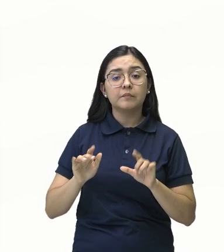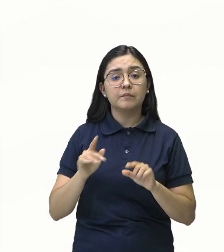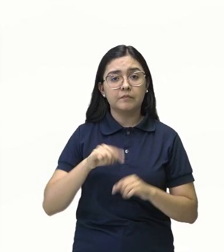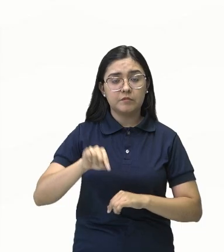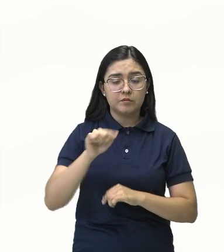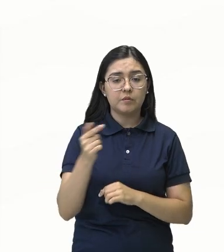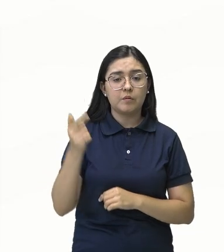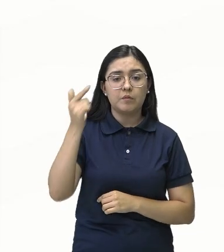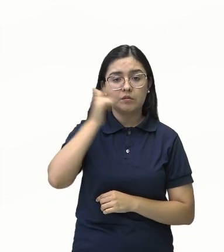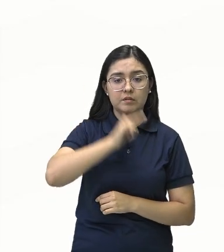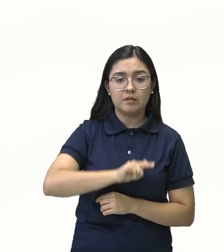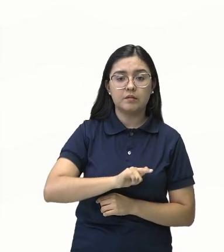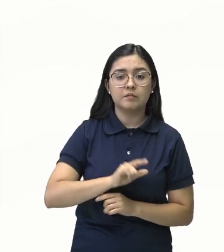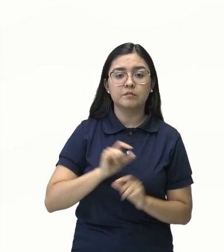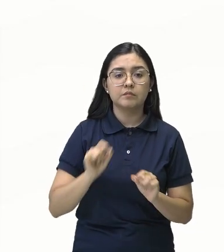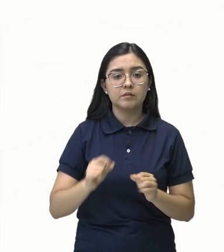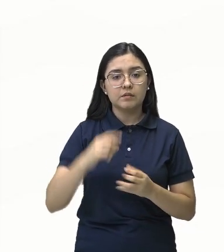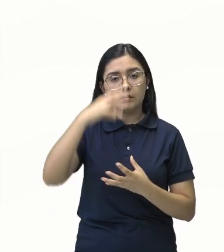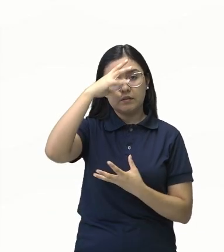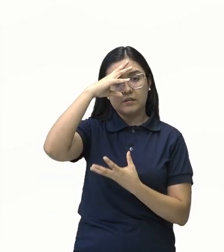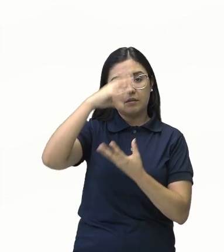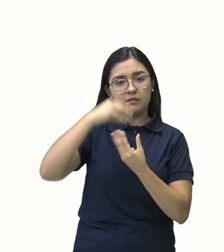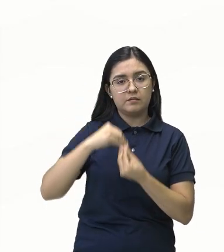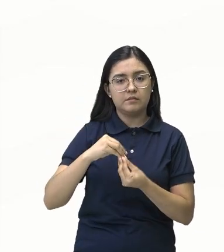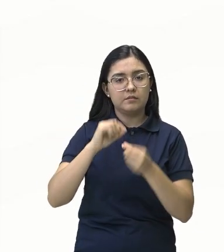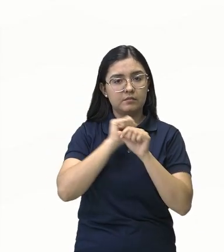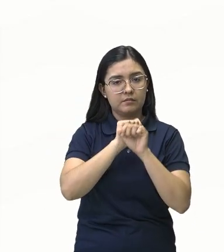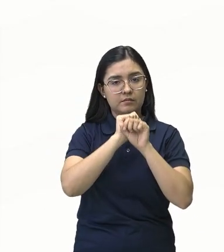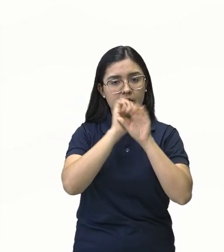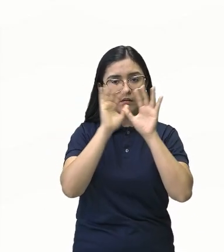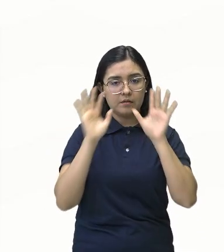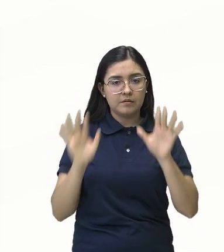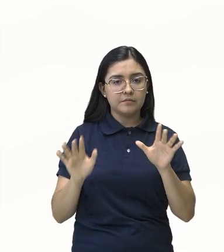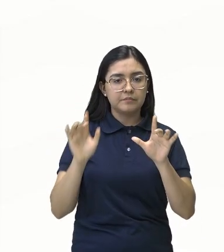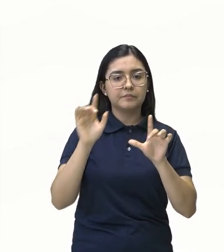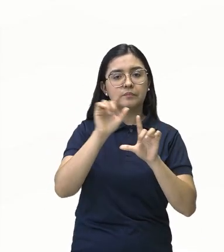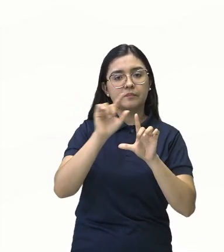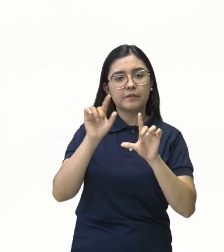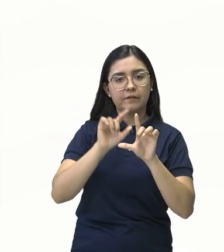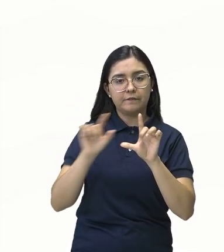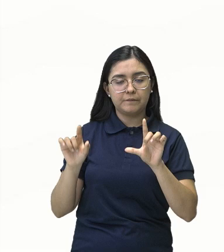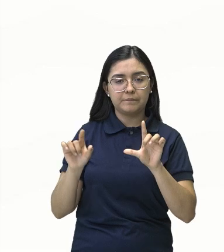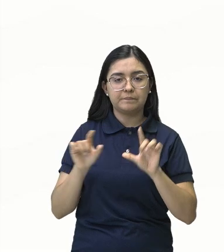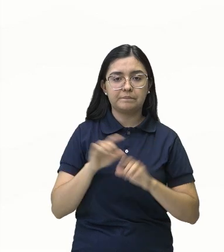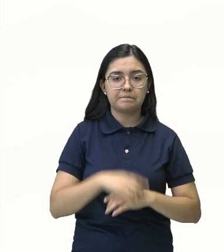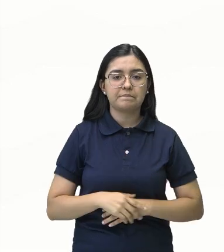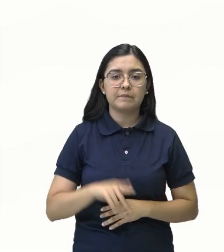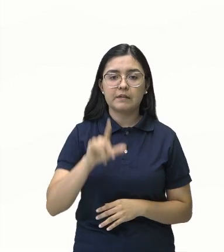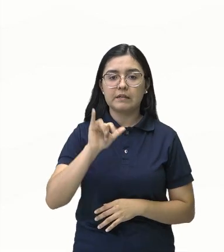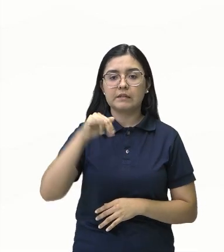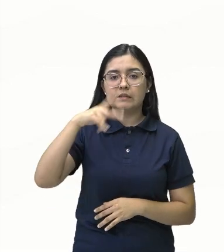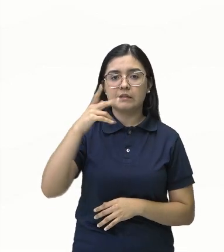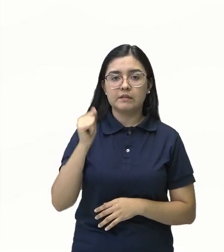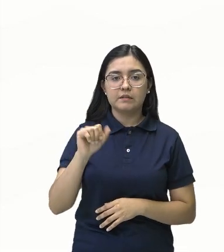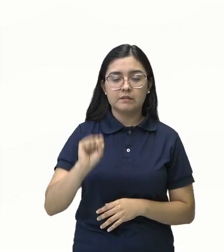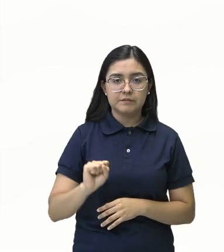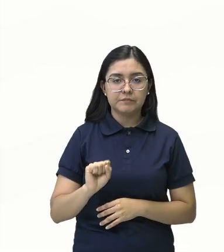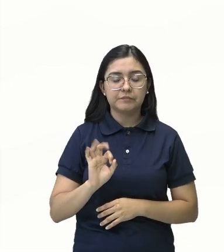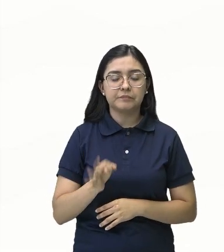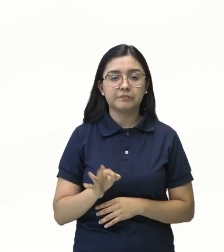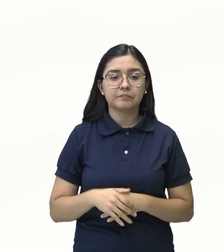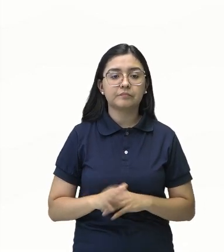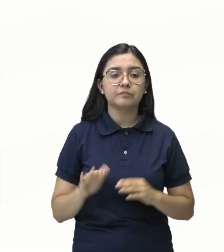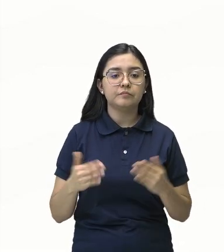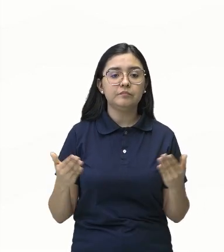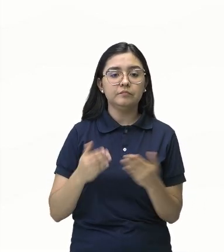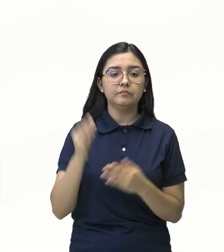consegue tranquilamente fazer a leitura aqui do nosso gráfico de linha, tá?